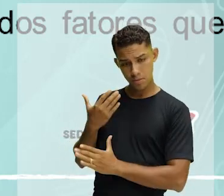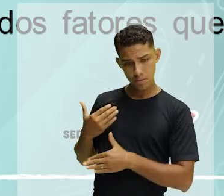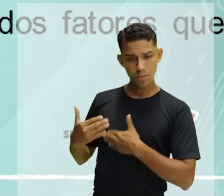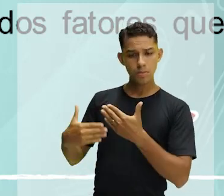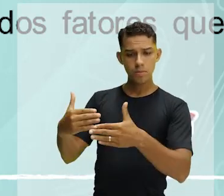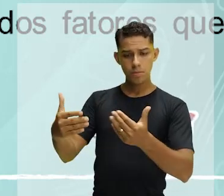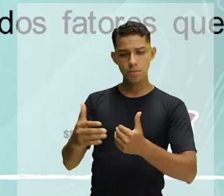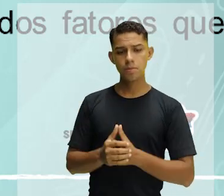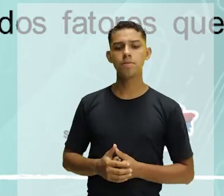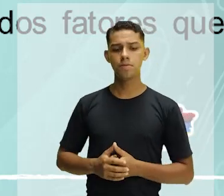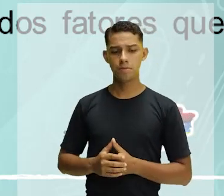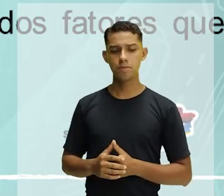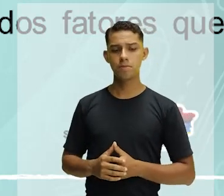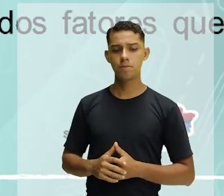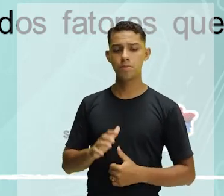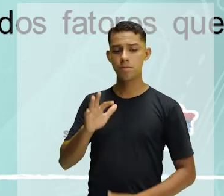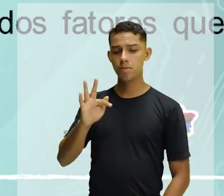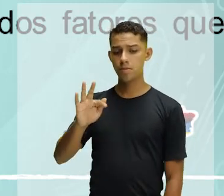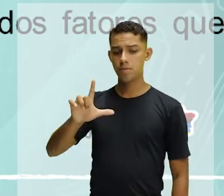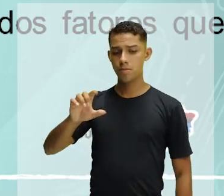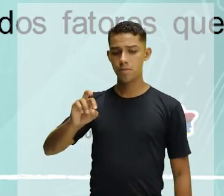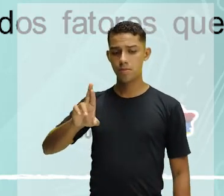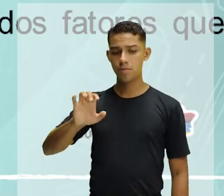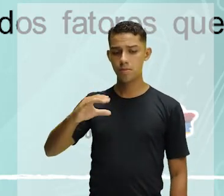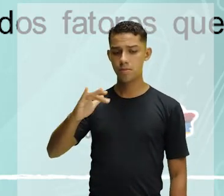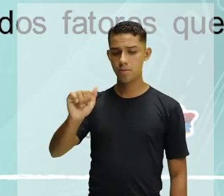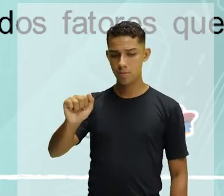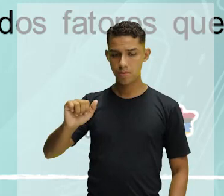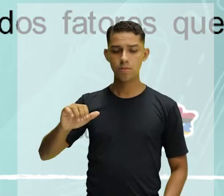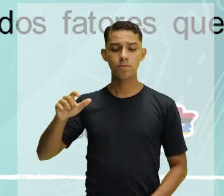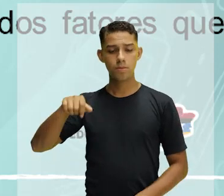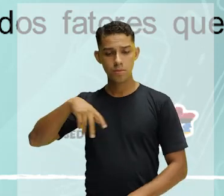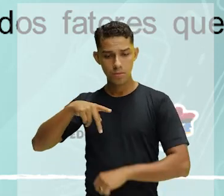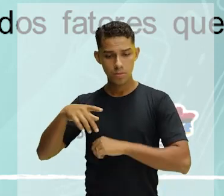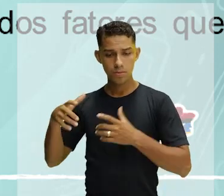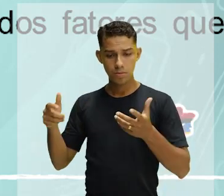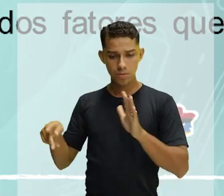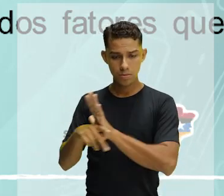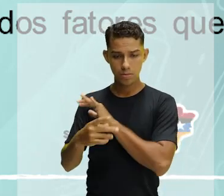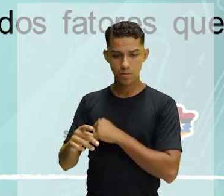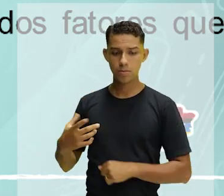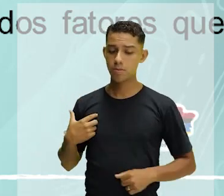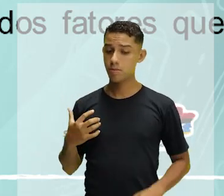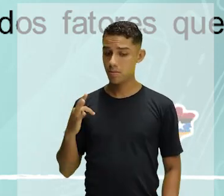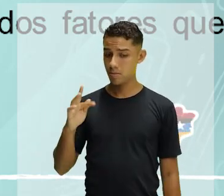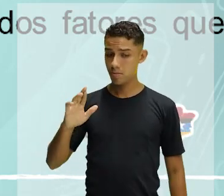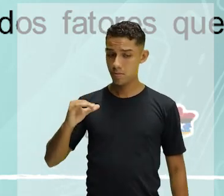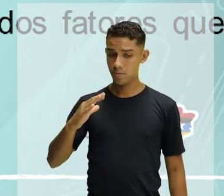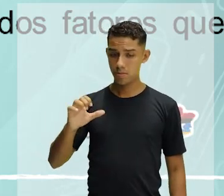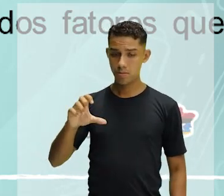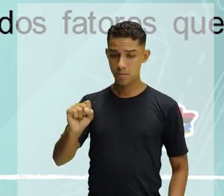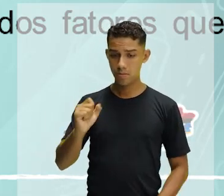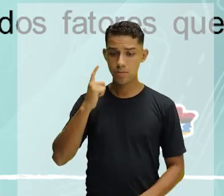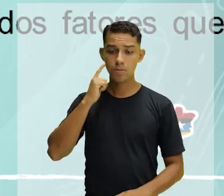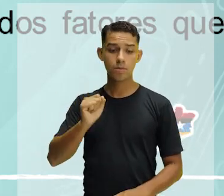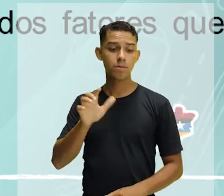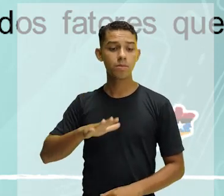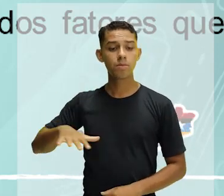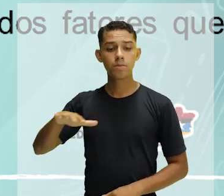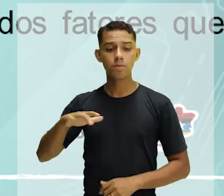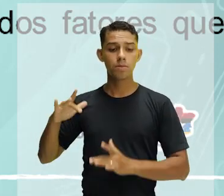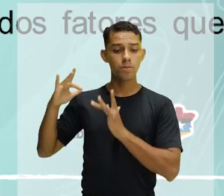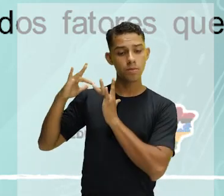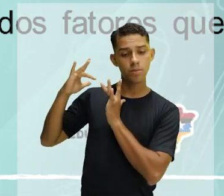Petrarca, inspirado pela antiguidade clássica grega latina, e foi seguido por Dante, tá?